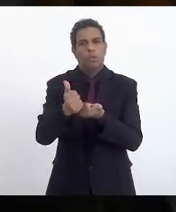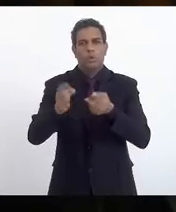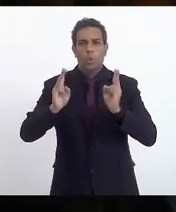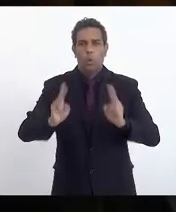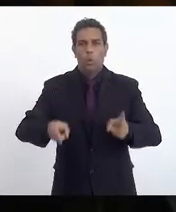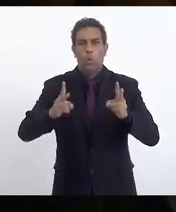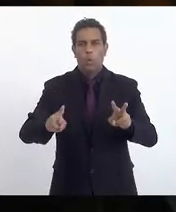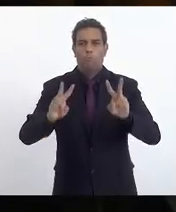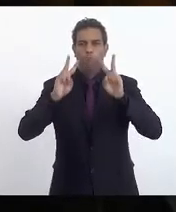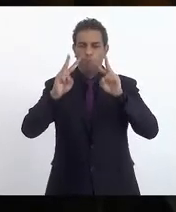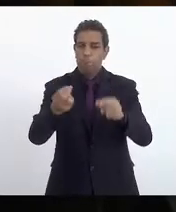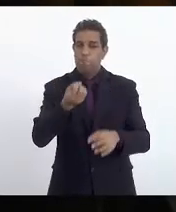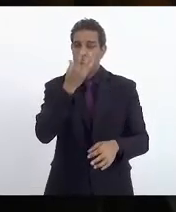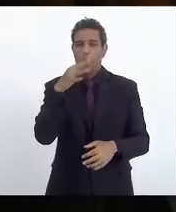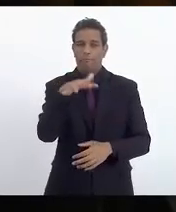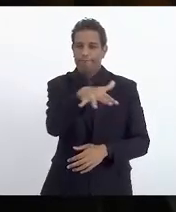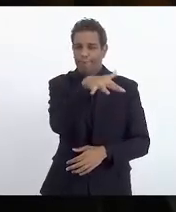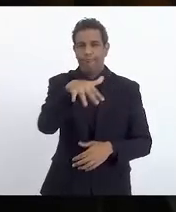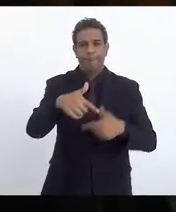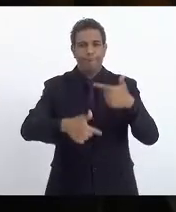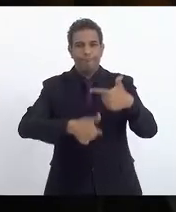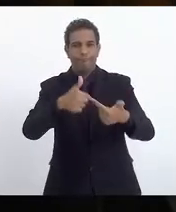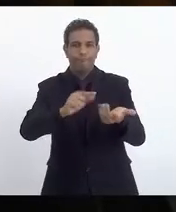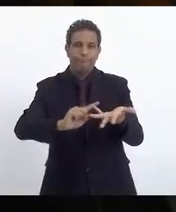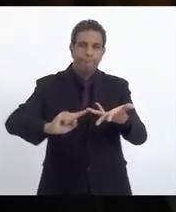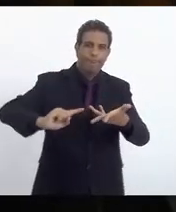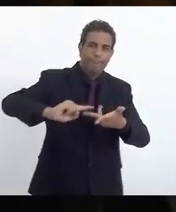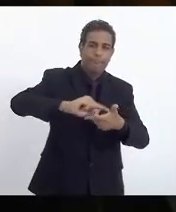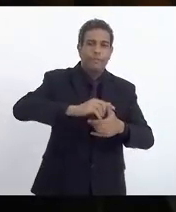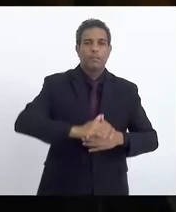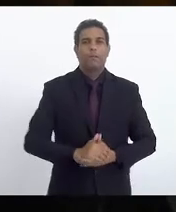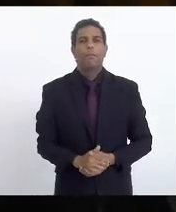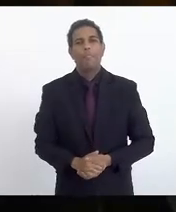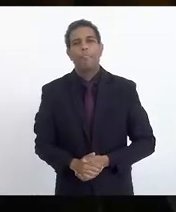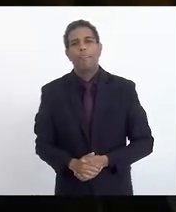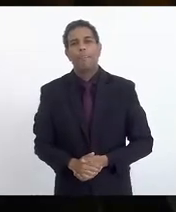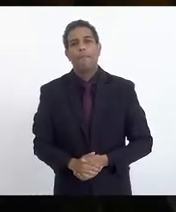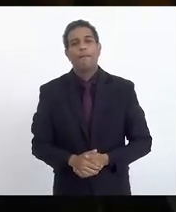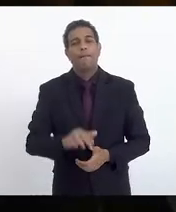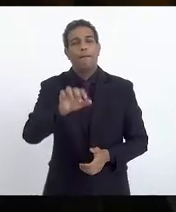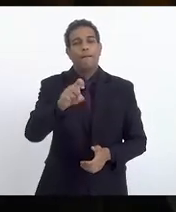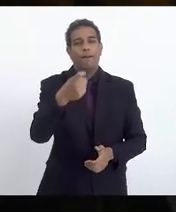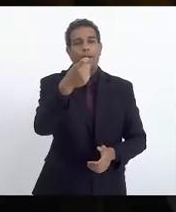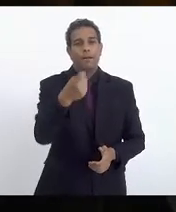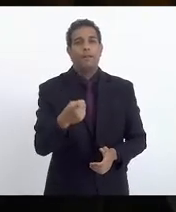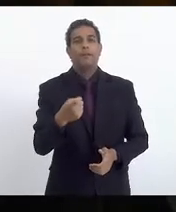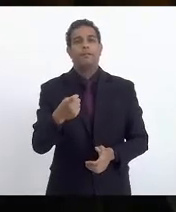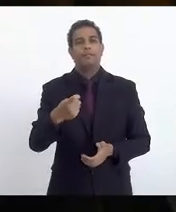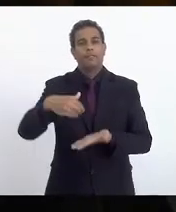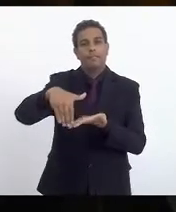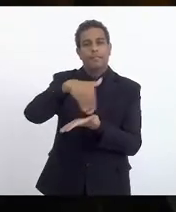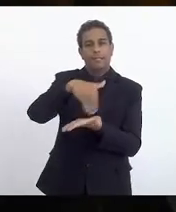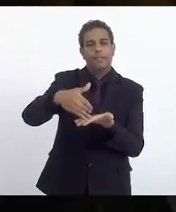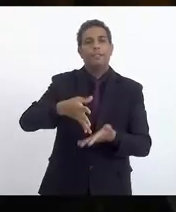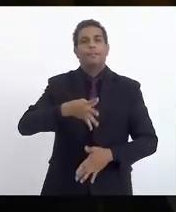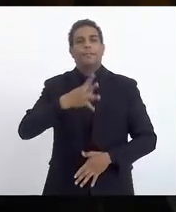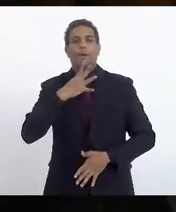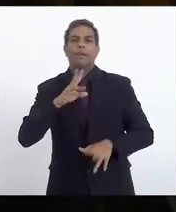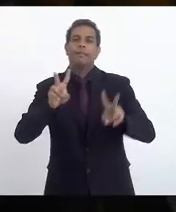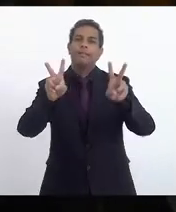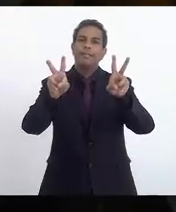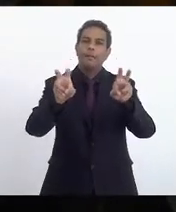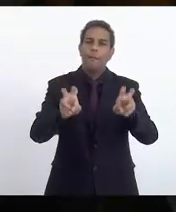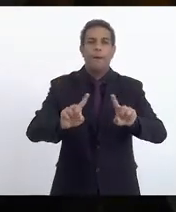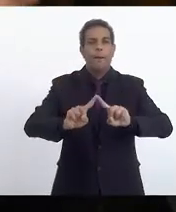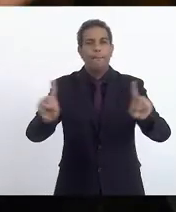ela até hoje em um bom quadro Aliás fazer excelente interlocução aqui com um Parlamento eleito secretário delmo Pinho é um conhecedor da matéria